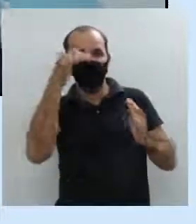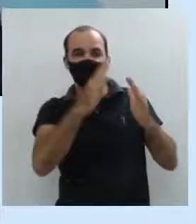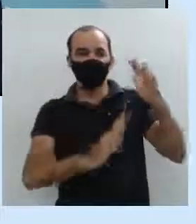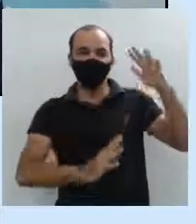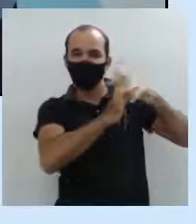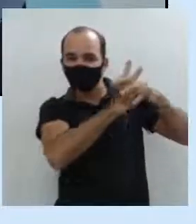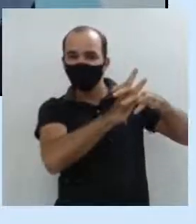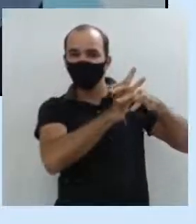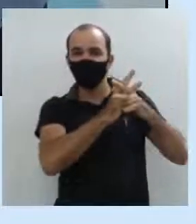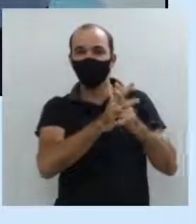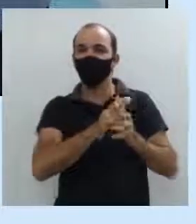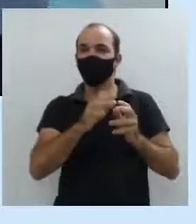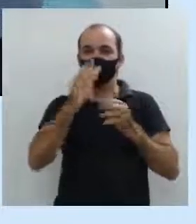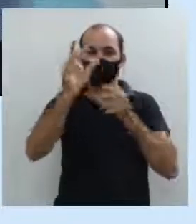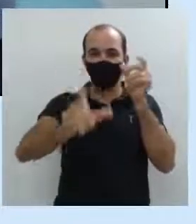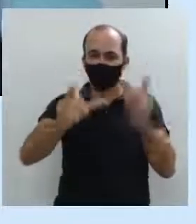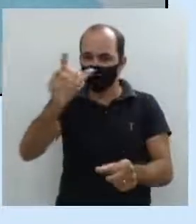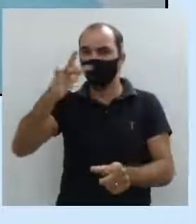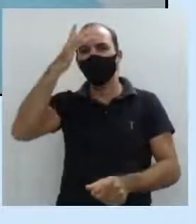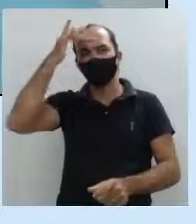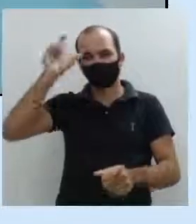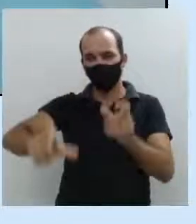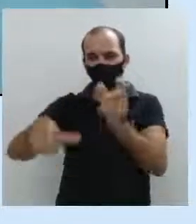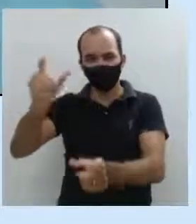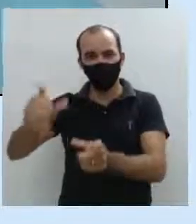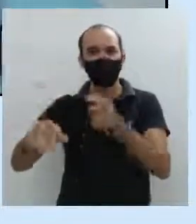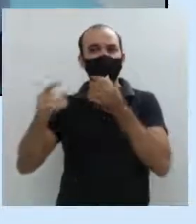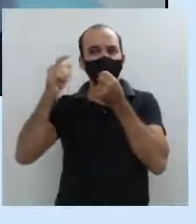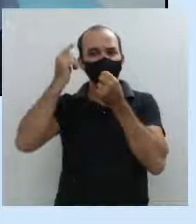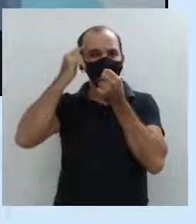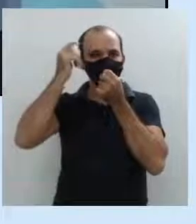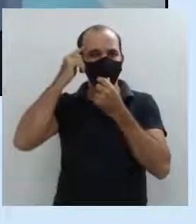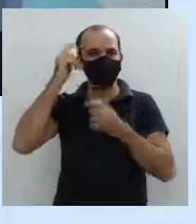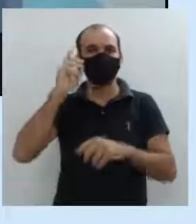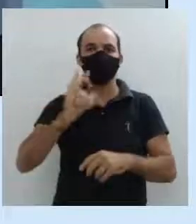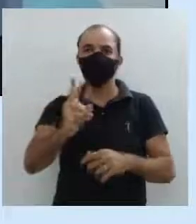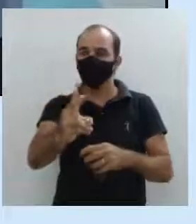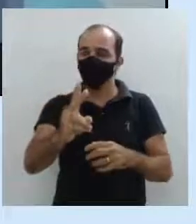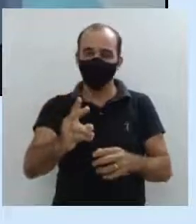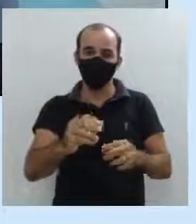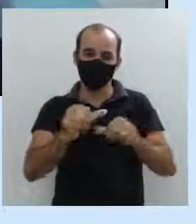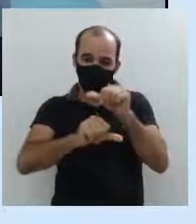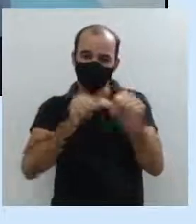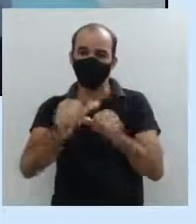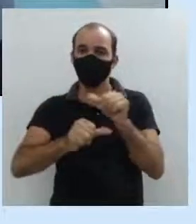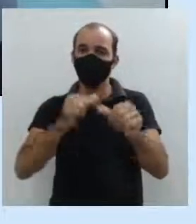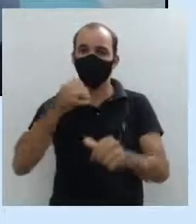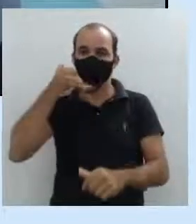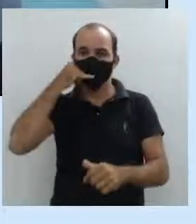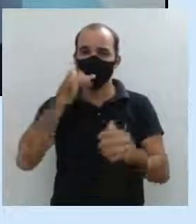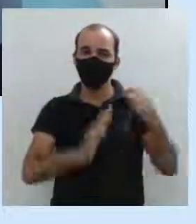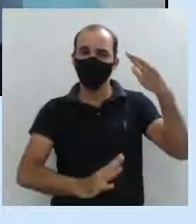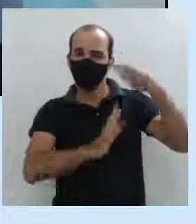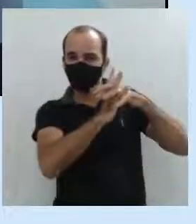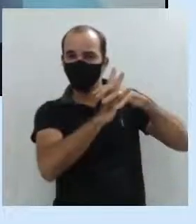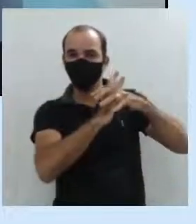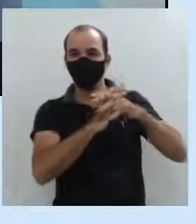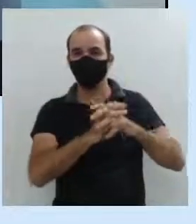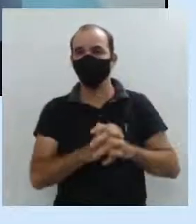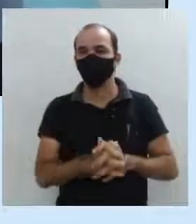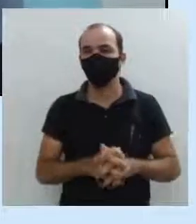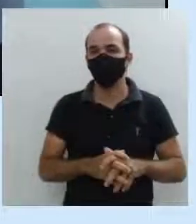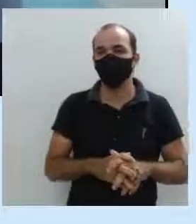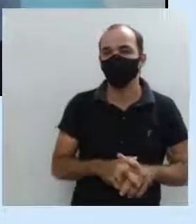muitos desses nossos aparelhos, né, móveis, ou que nós chamamos de celulares, eles são feitos